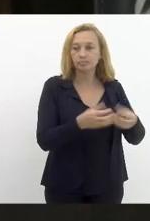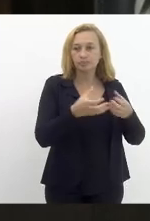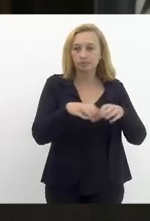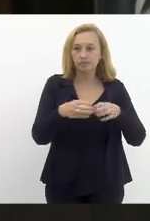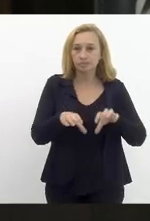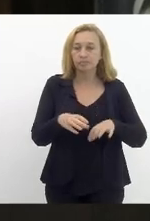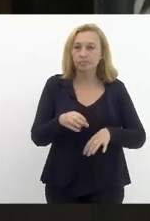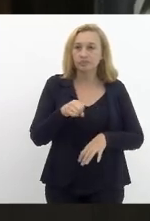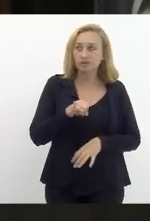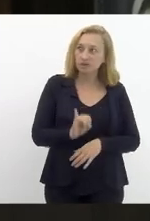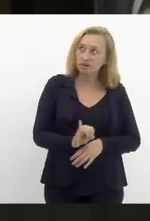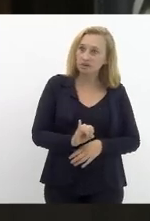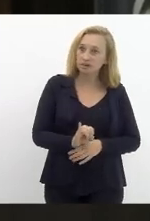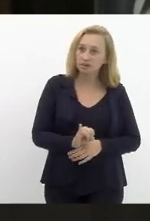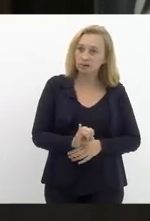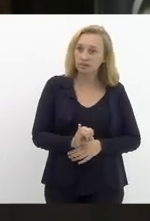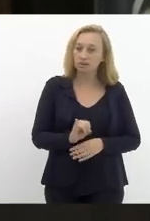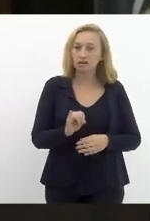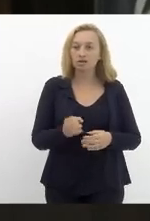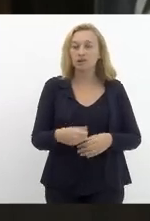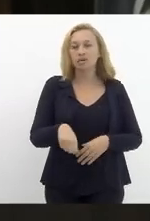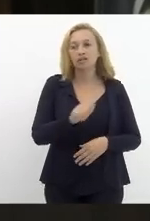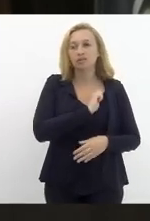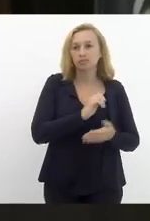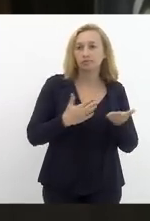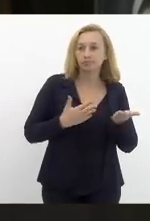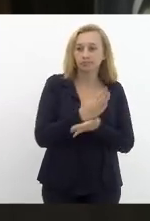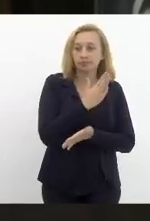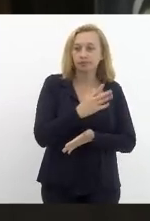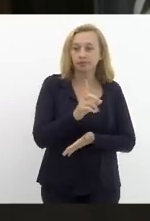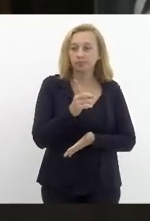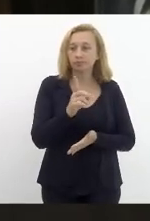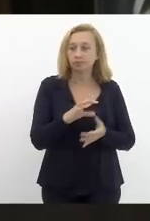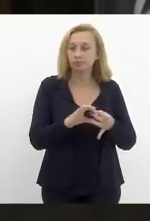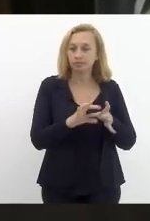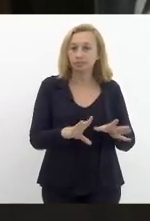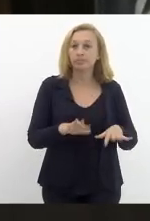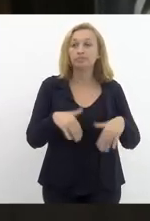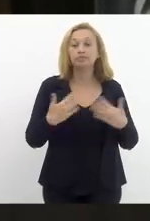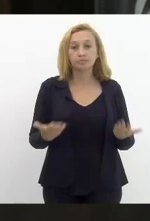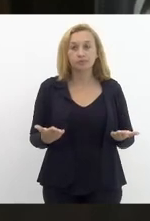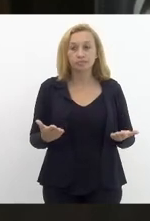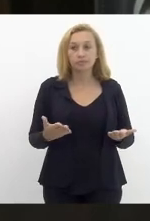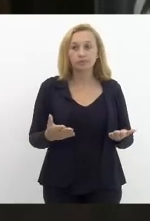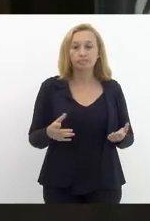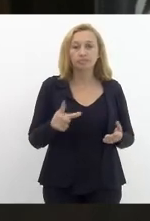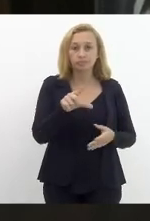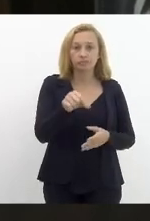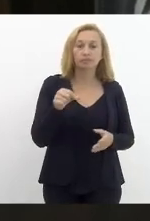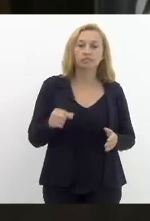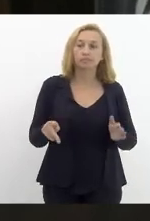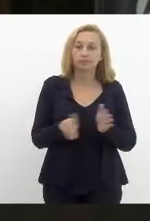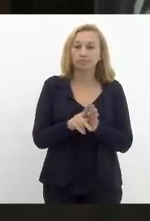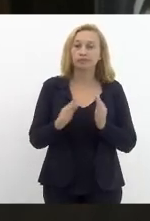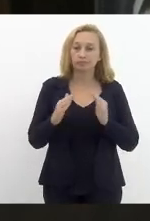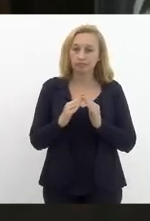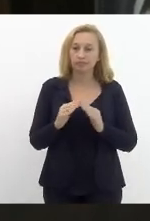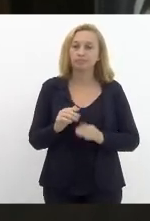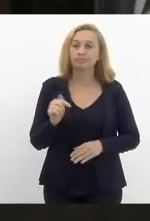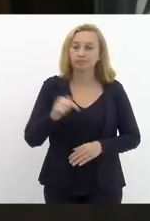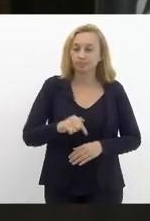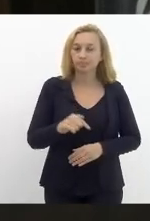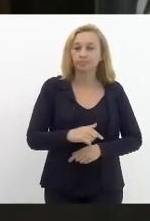porque se nós, por conta da aprovação do regime, esse concurso não teria sido autorizado. Então, a decisão foi desta casa, a decisão foi aqui